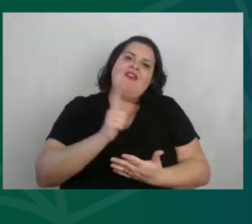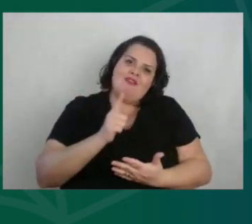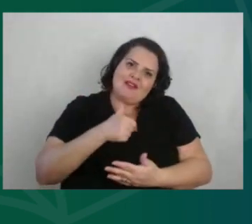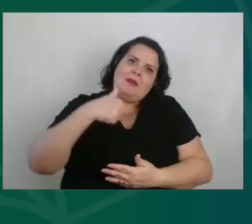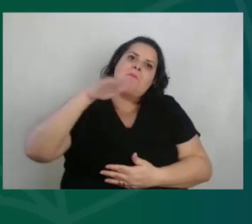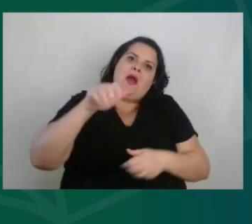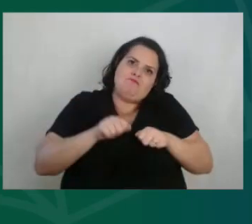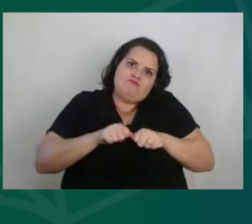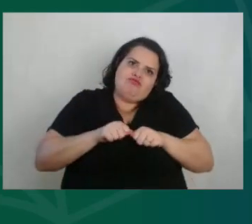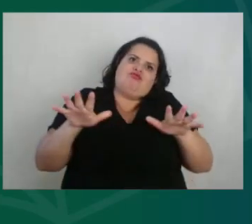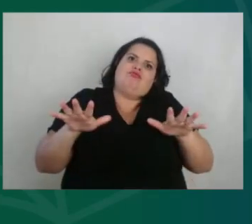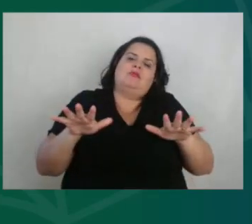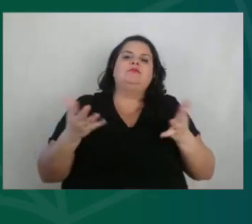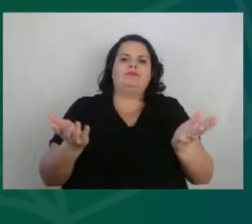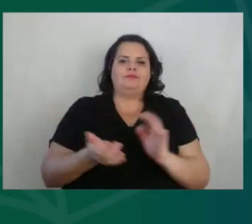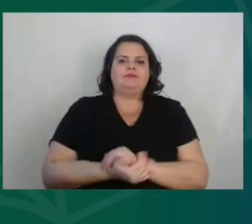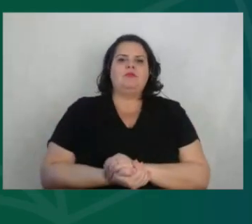Pode passar o próximo?